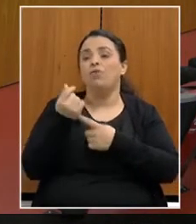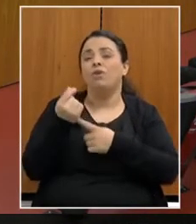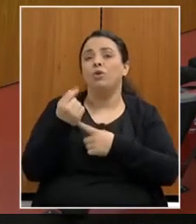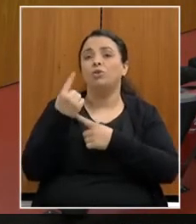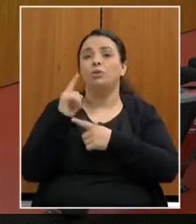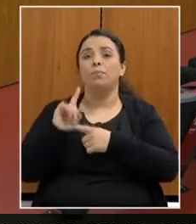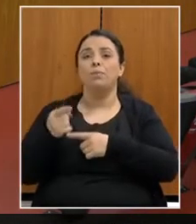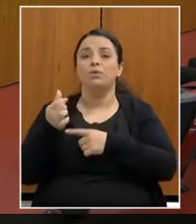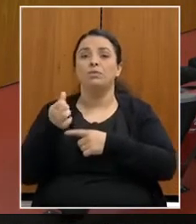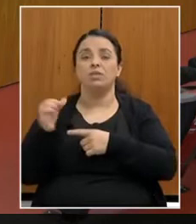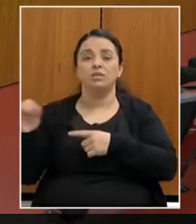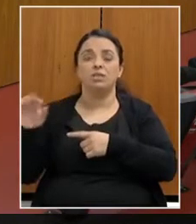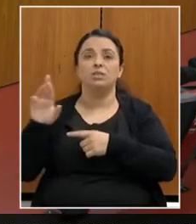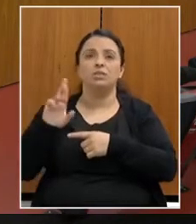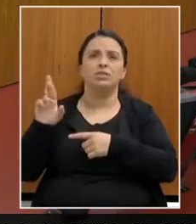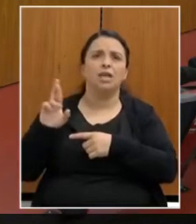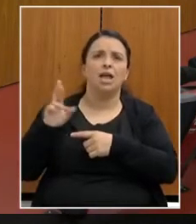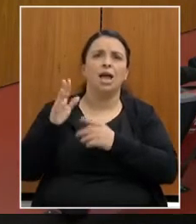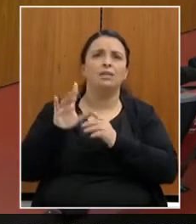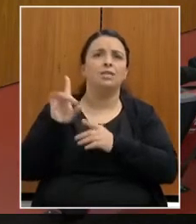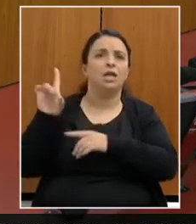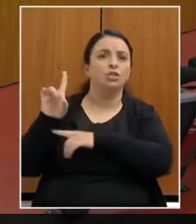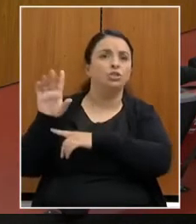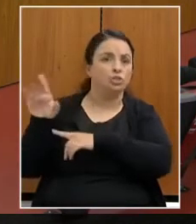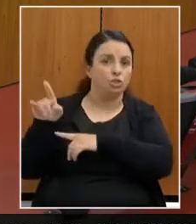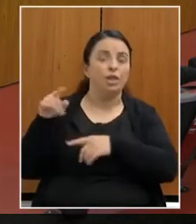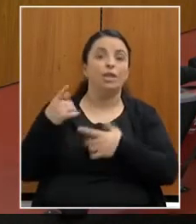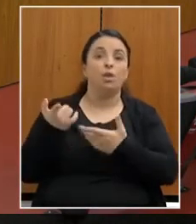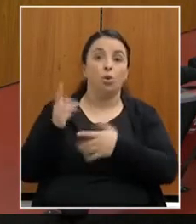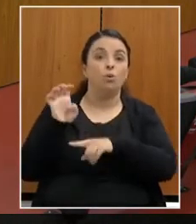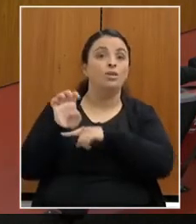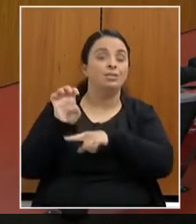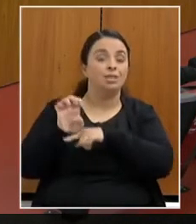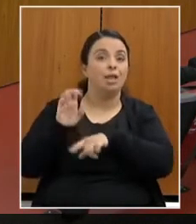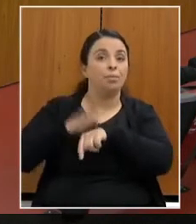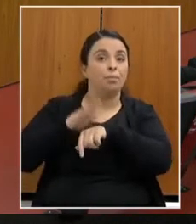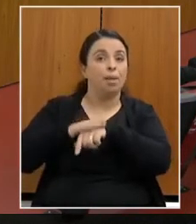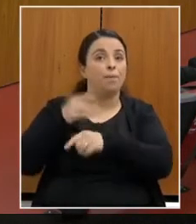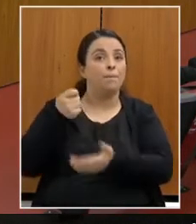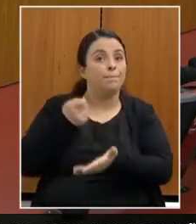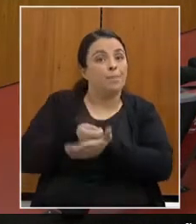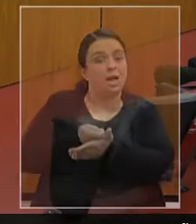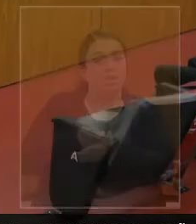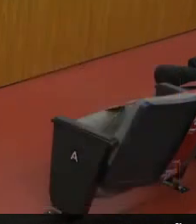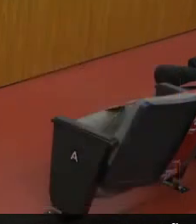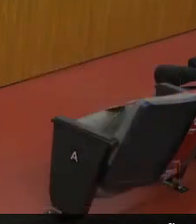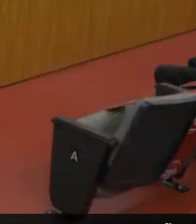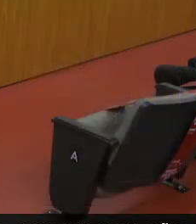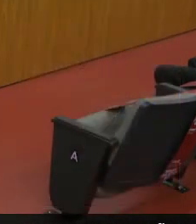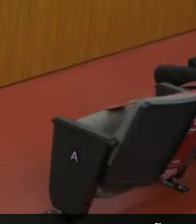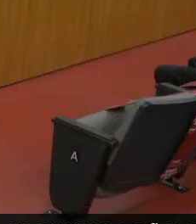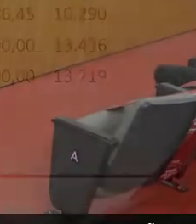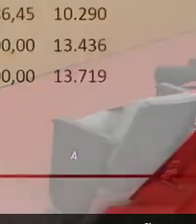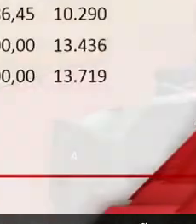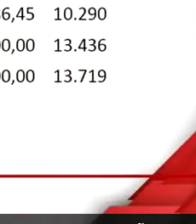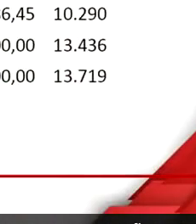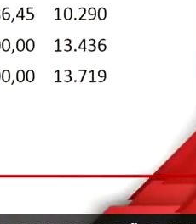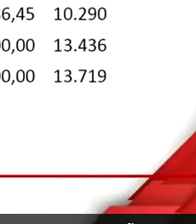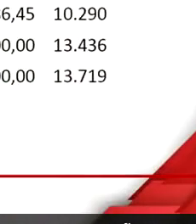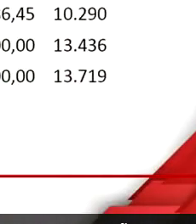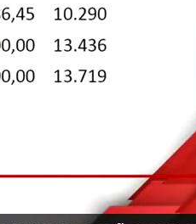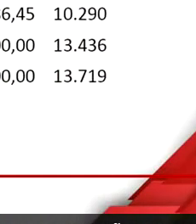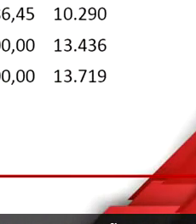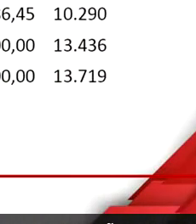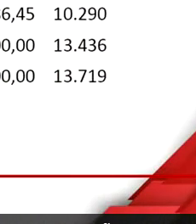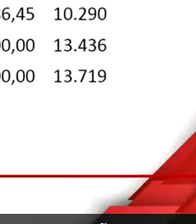disponibilidade, que está à direita, o Estado vem pagando esse valor antes da habilitação. Então, só em fevereiro, o Estado